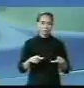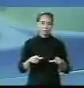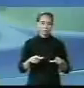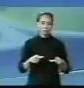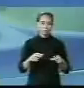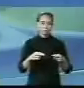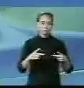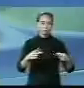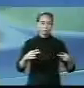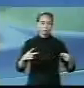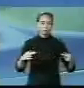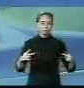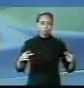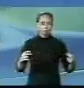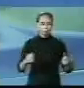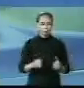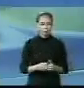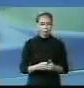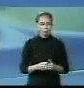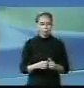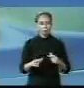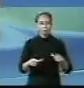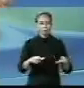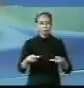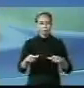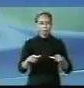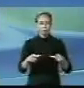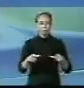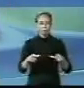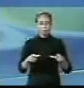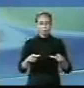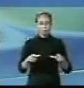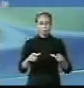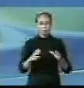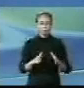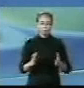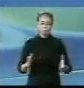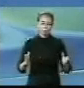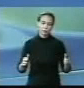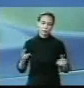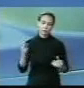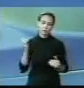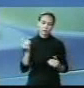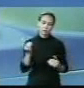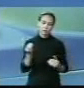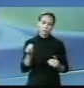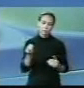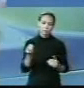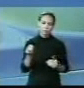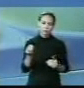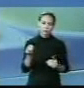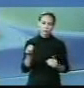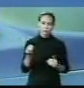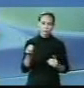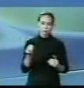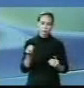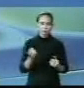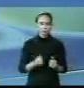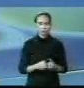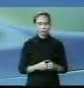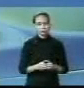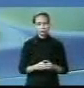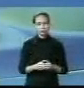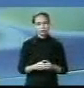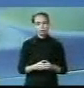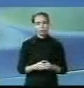exemplo, que é um serviço de maior qualidade. Teve até alunos que perguntaram por que um ADSL é considerado de menor qualidade do que um